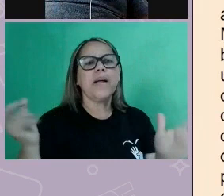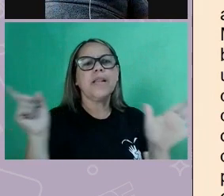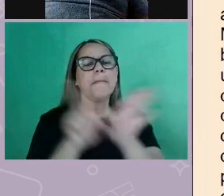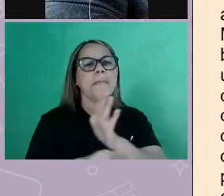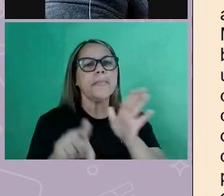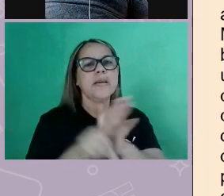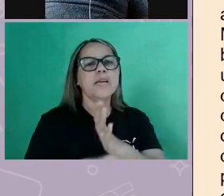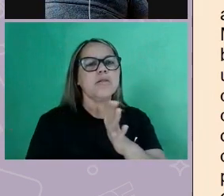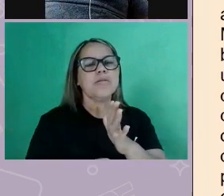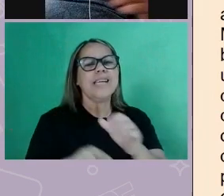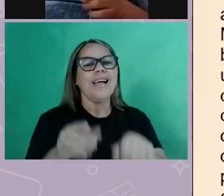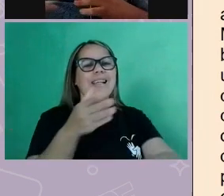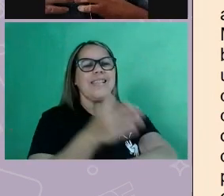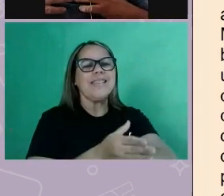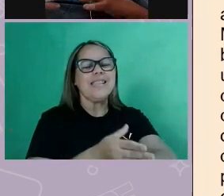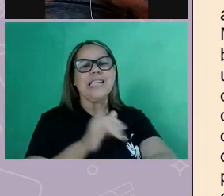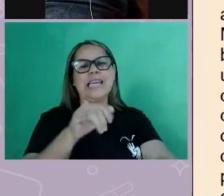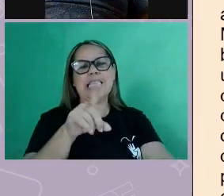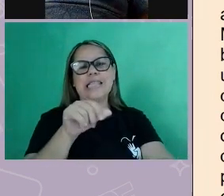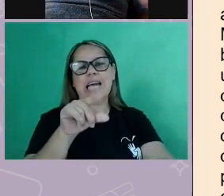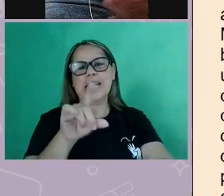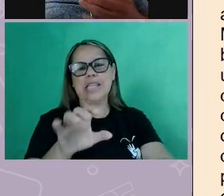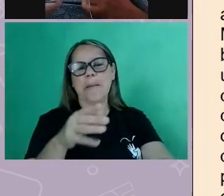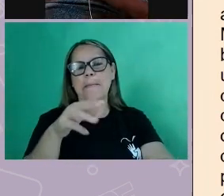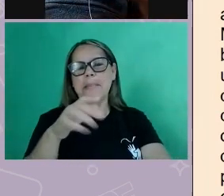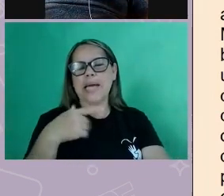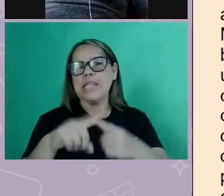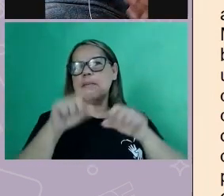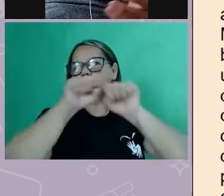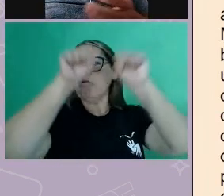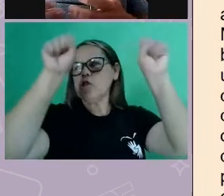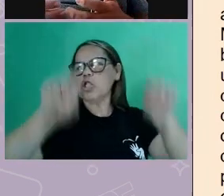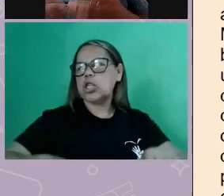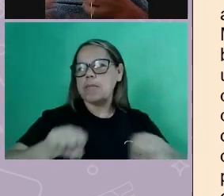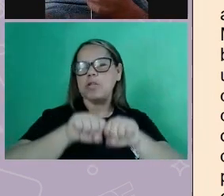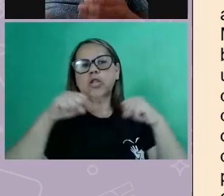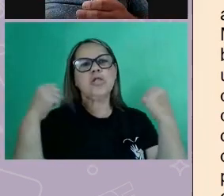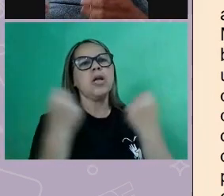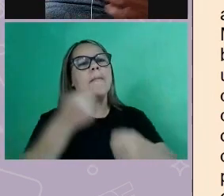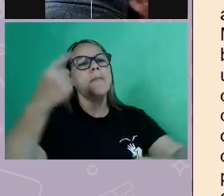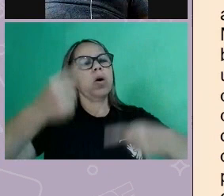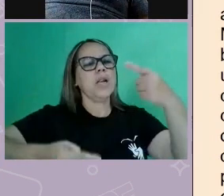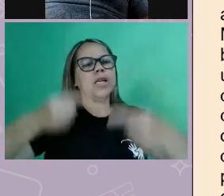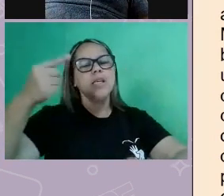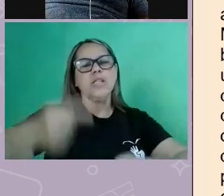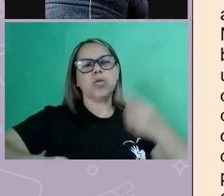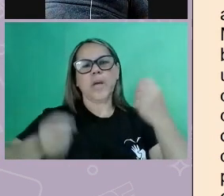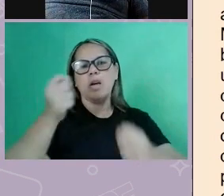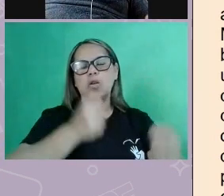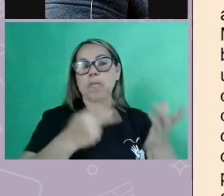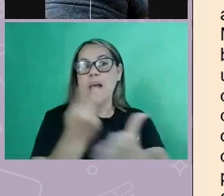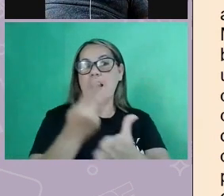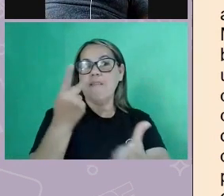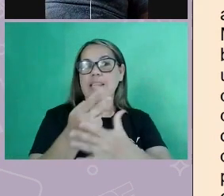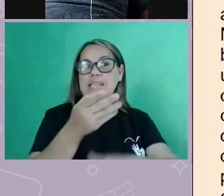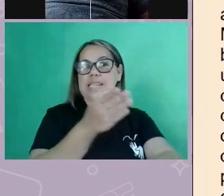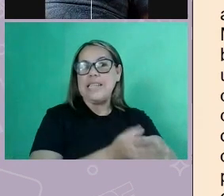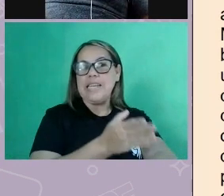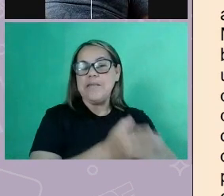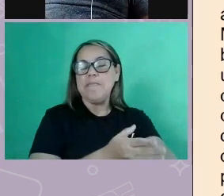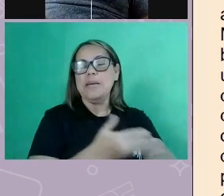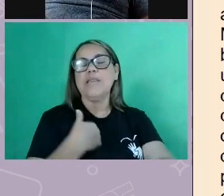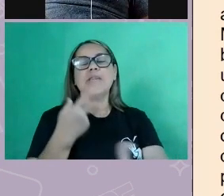a idade média e o sistema social político e econômico que vigora na idade média que é o chamado